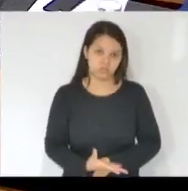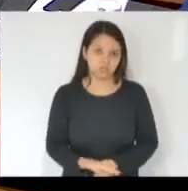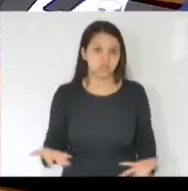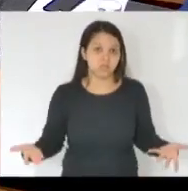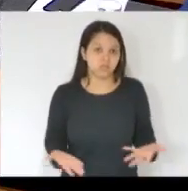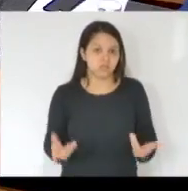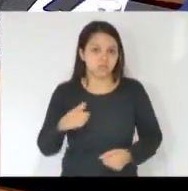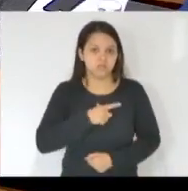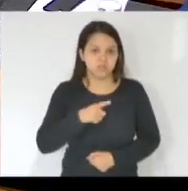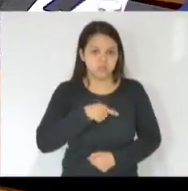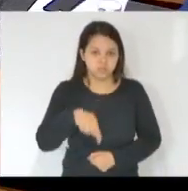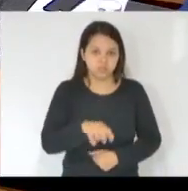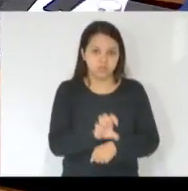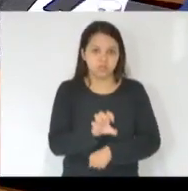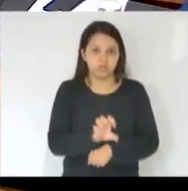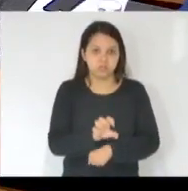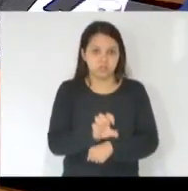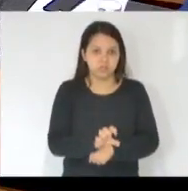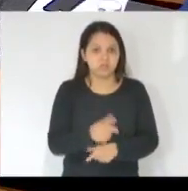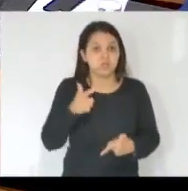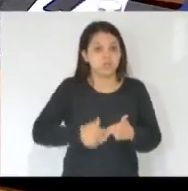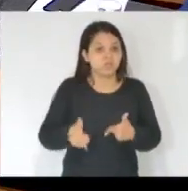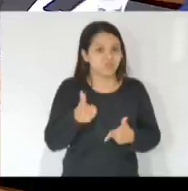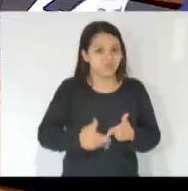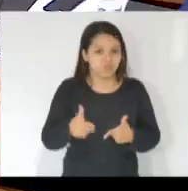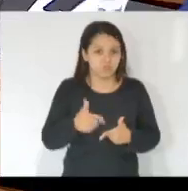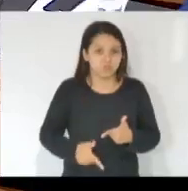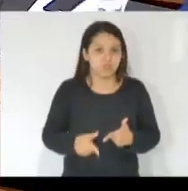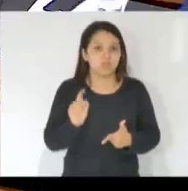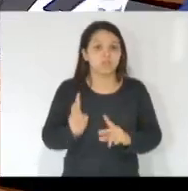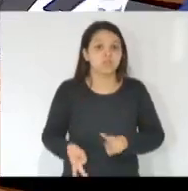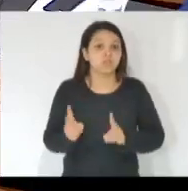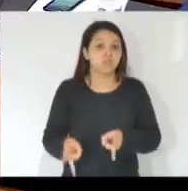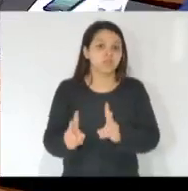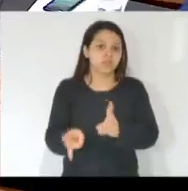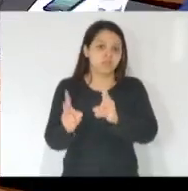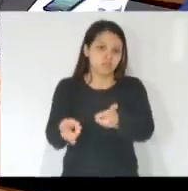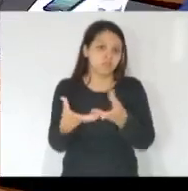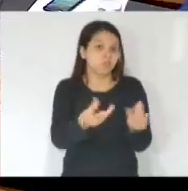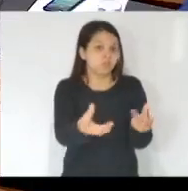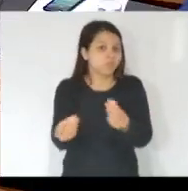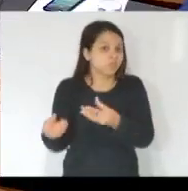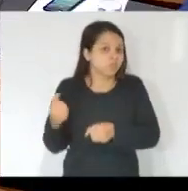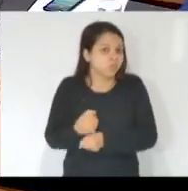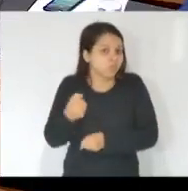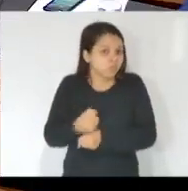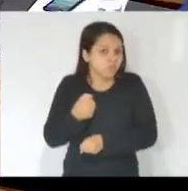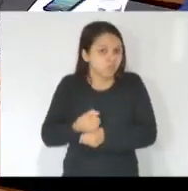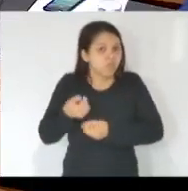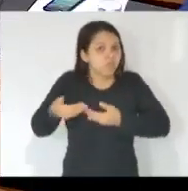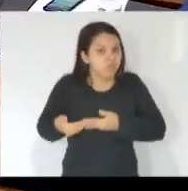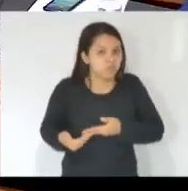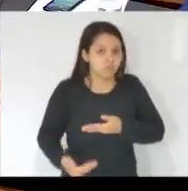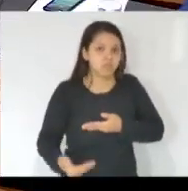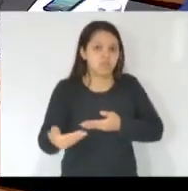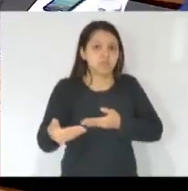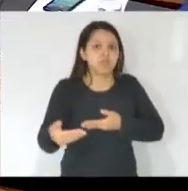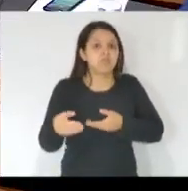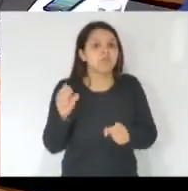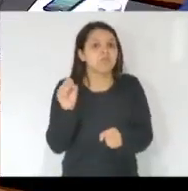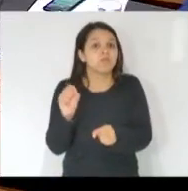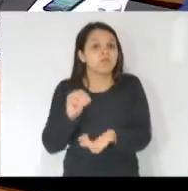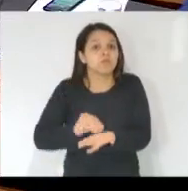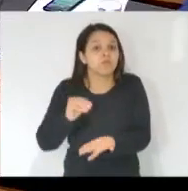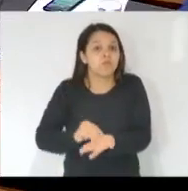no nosso Estado um problema de continuidade de muitas obras que estão para ser concluídas. Eu